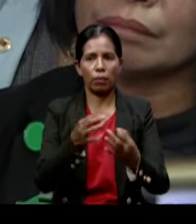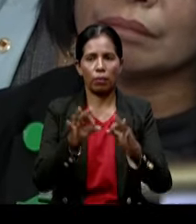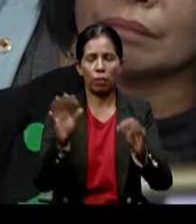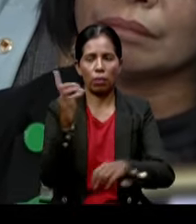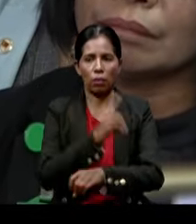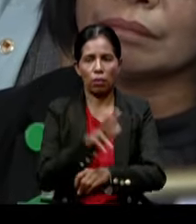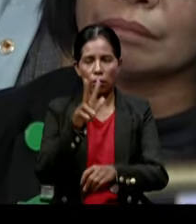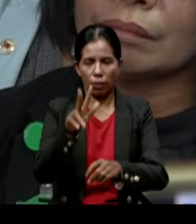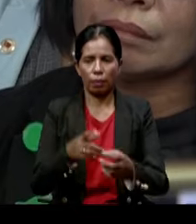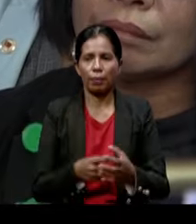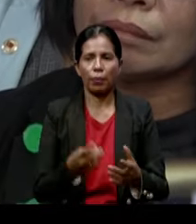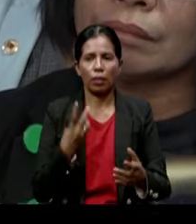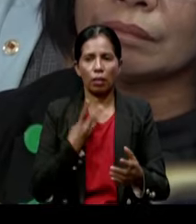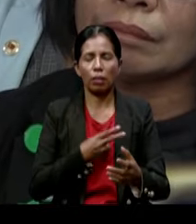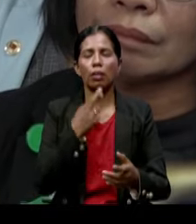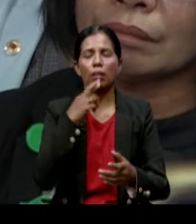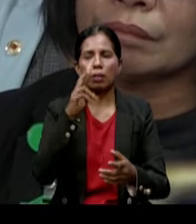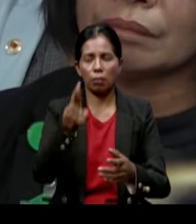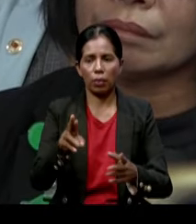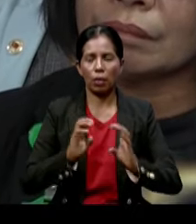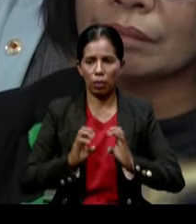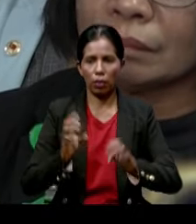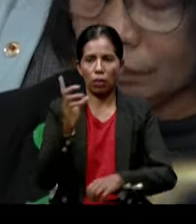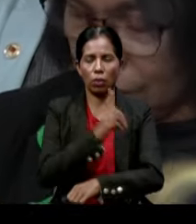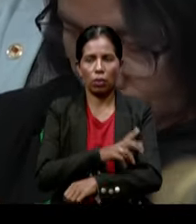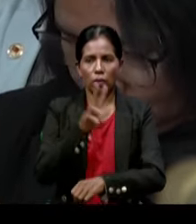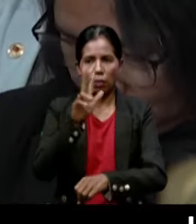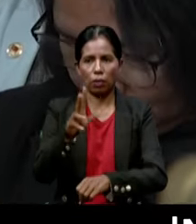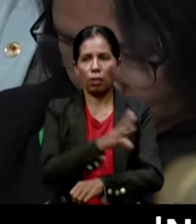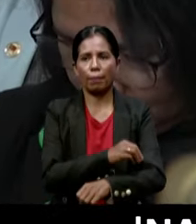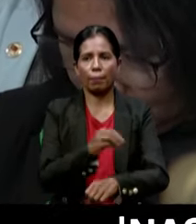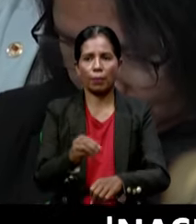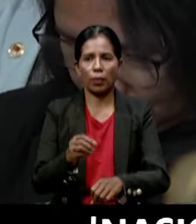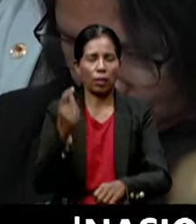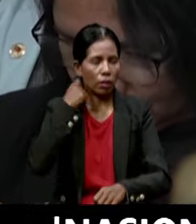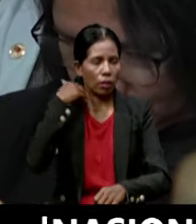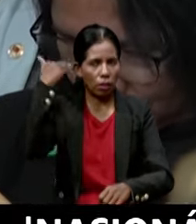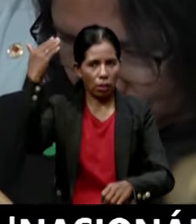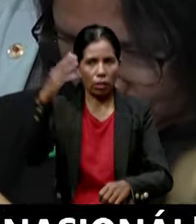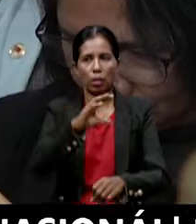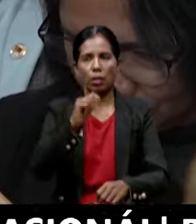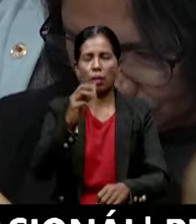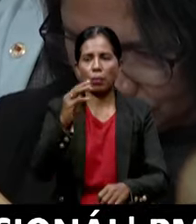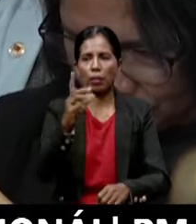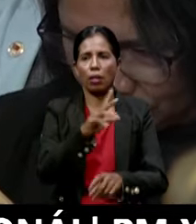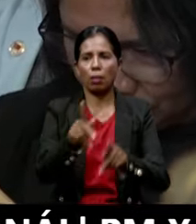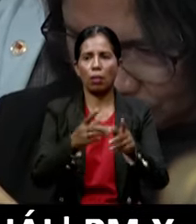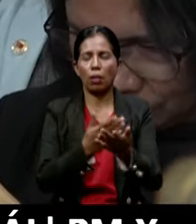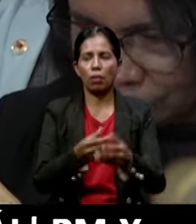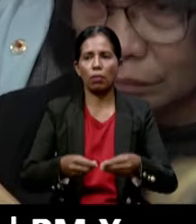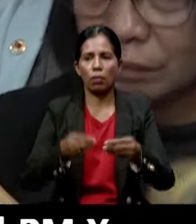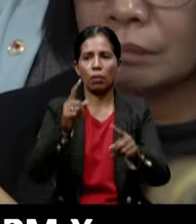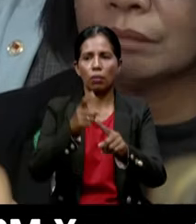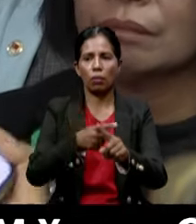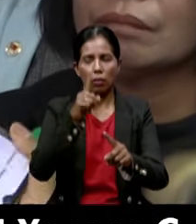lorong tolu ne. Nabi ita tu responde ba emergency lorong tolu ne red. For example, hanya setengah tahun asnya kata pernah ne emak konsumen sekali phone to fulan